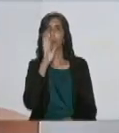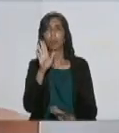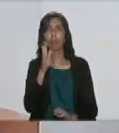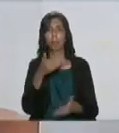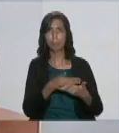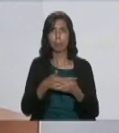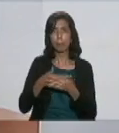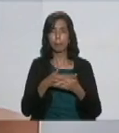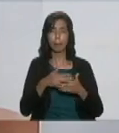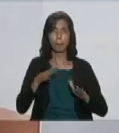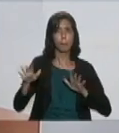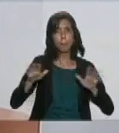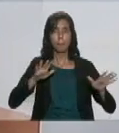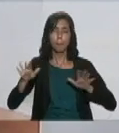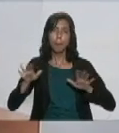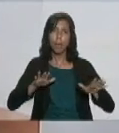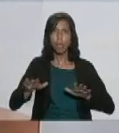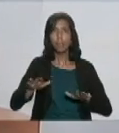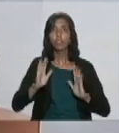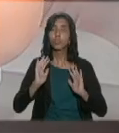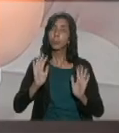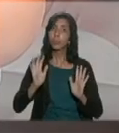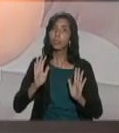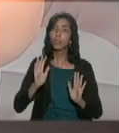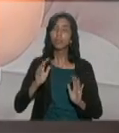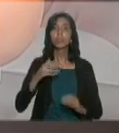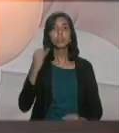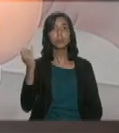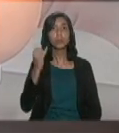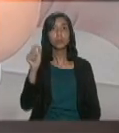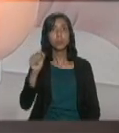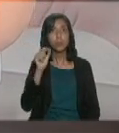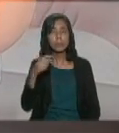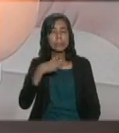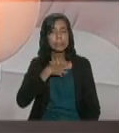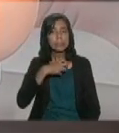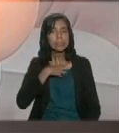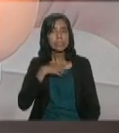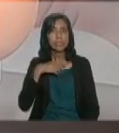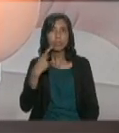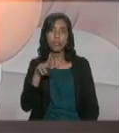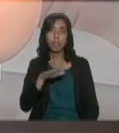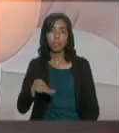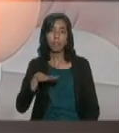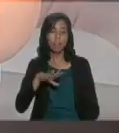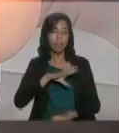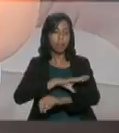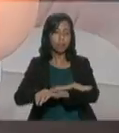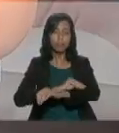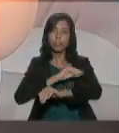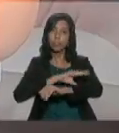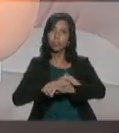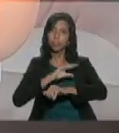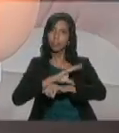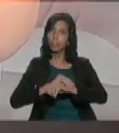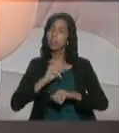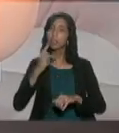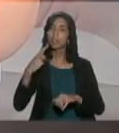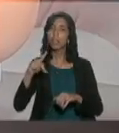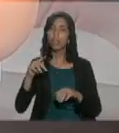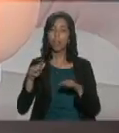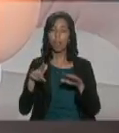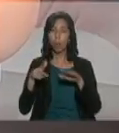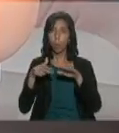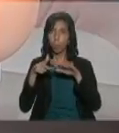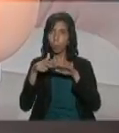O bebê, ele se mexe. Mas o ideal é que você sinta a musculatura da criança, esteja